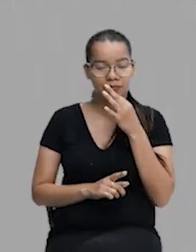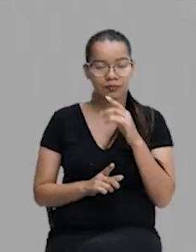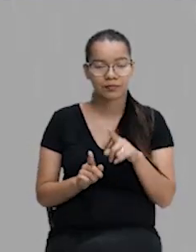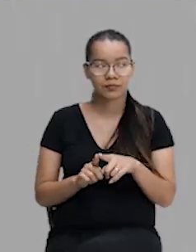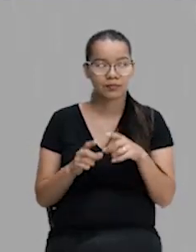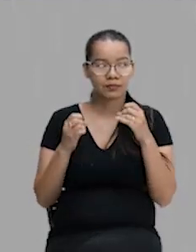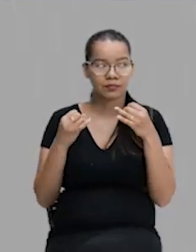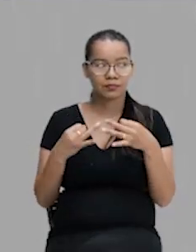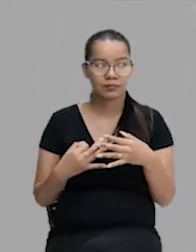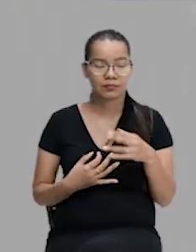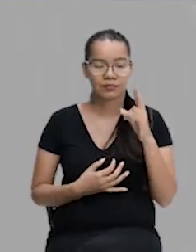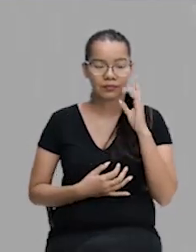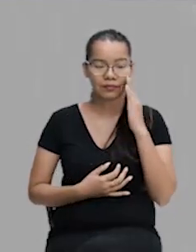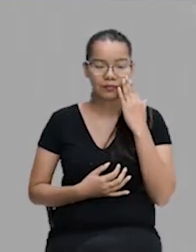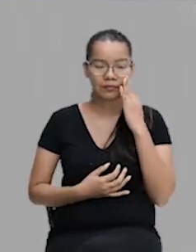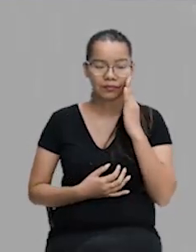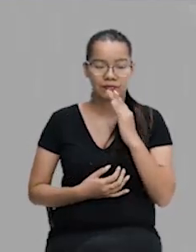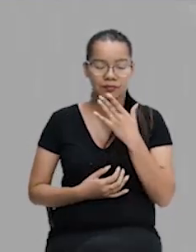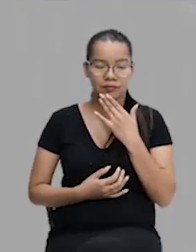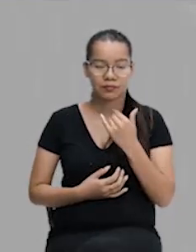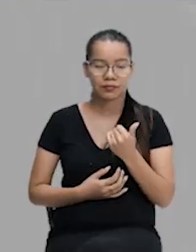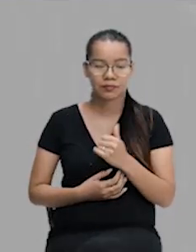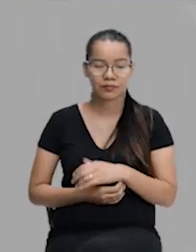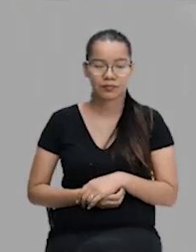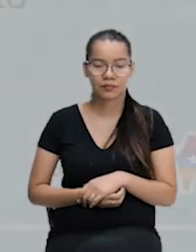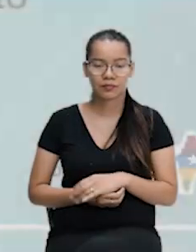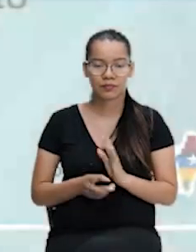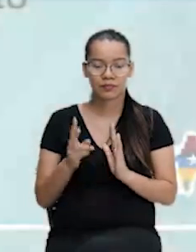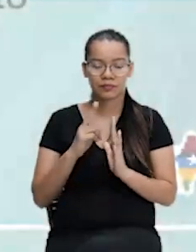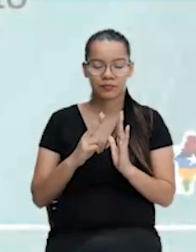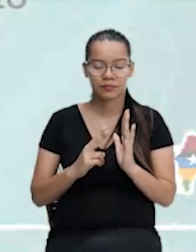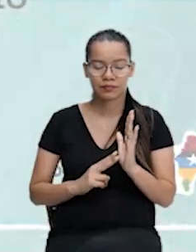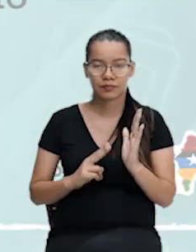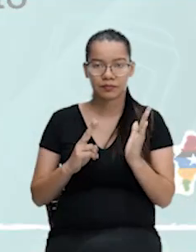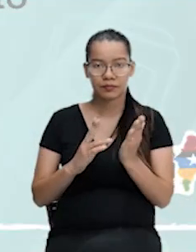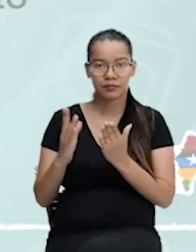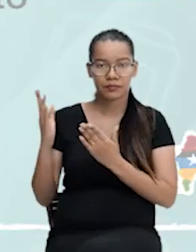entender melhor essas condições. Olha